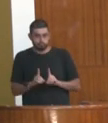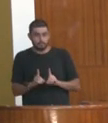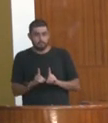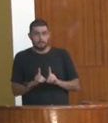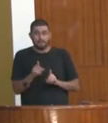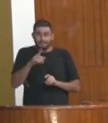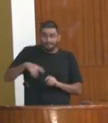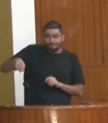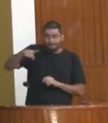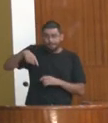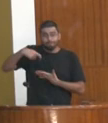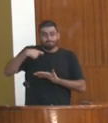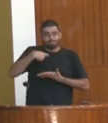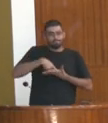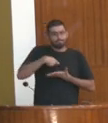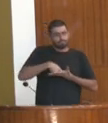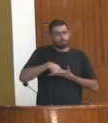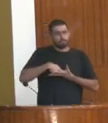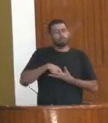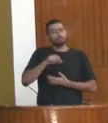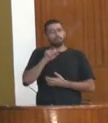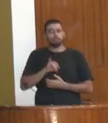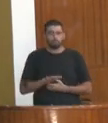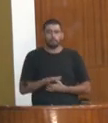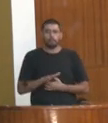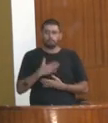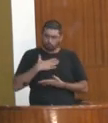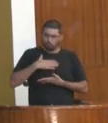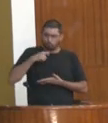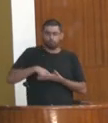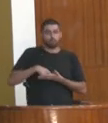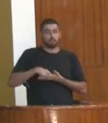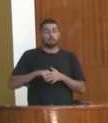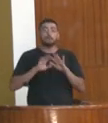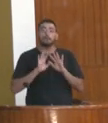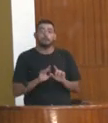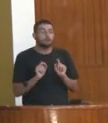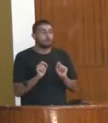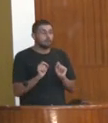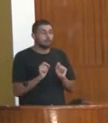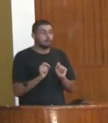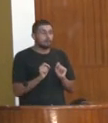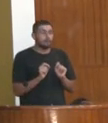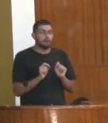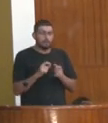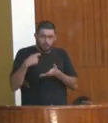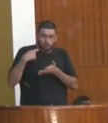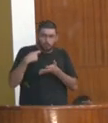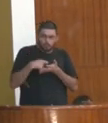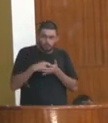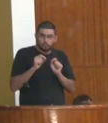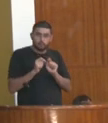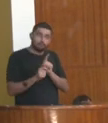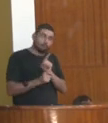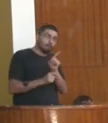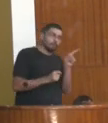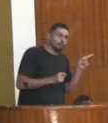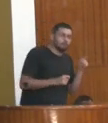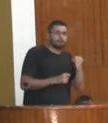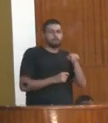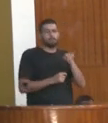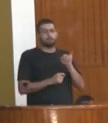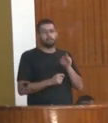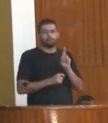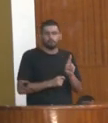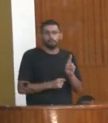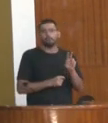de mim, tudo bem. Vai cobrar de mim, Charles de Souza, da pessoa. Mas não. Sabe quem vão cobrar? Do Fred Pacheco, do Muni Neto, do Antônio